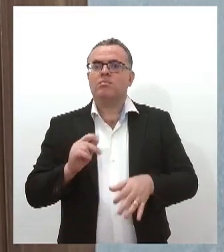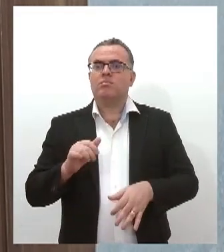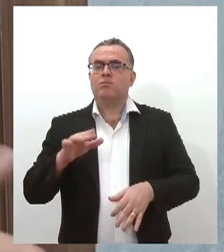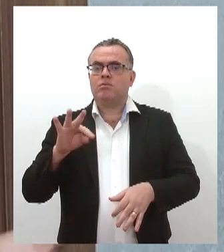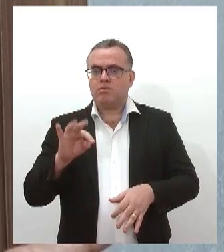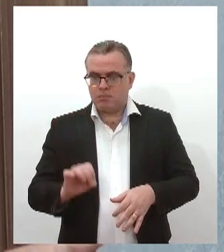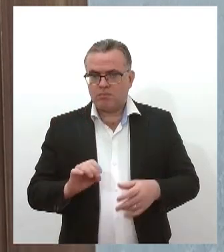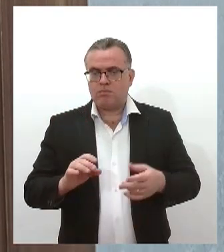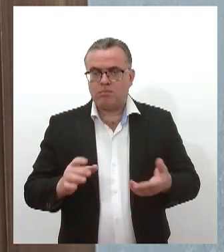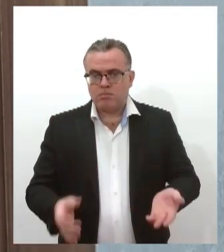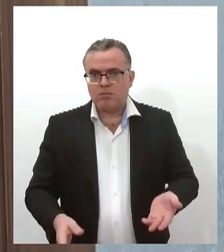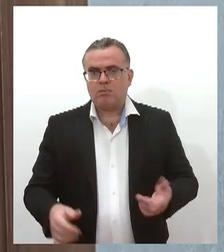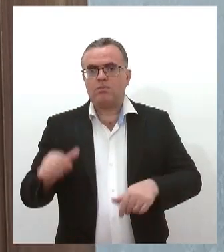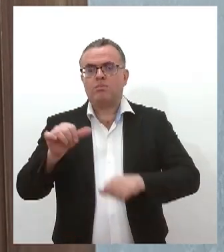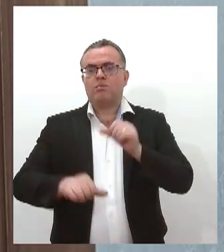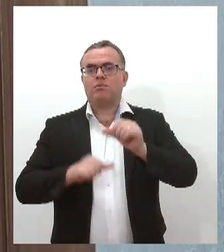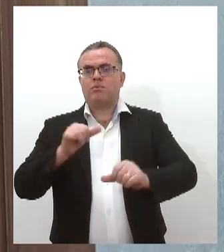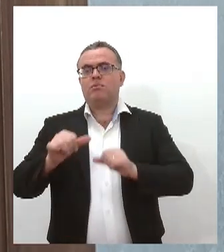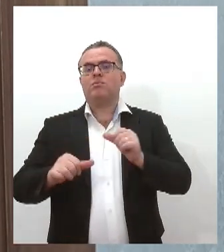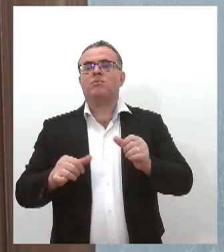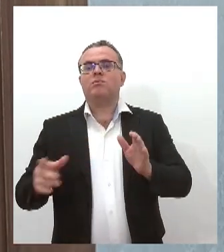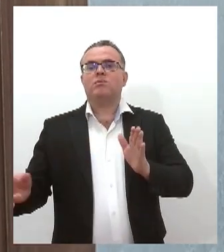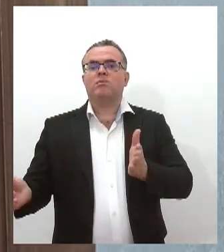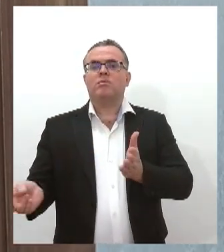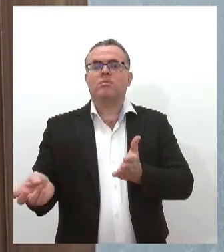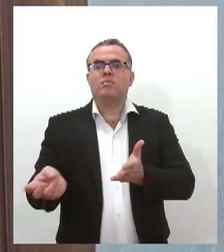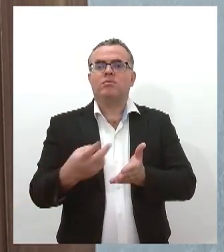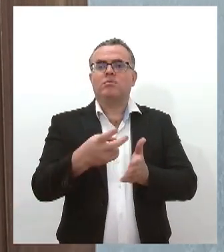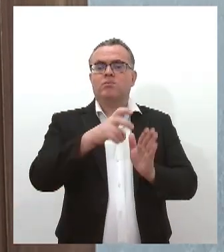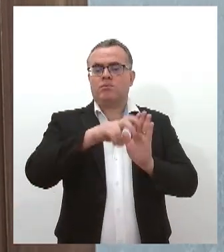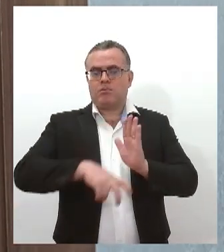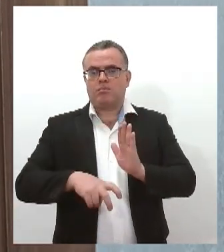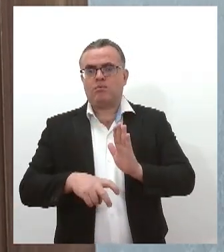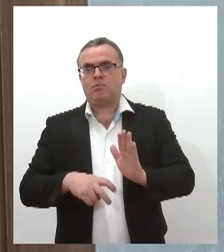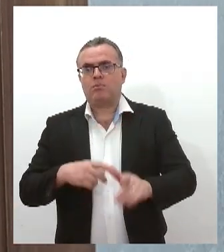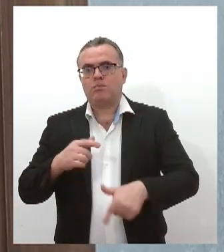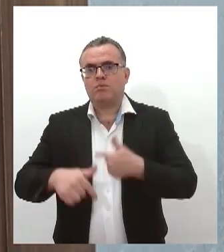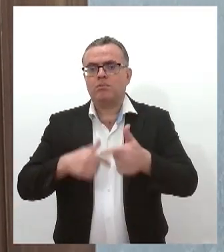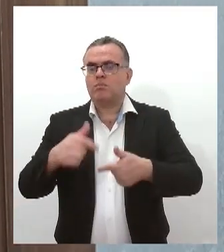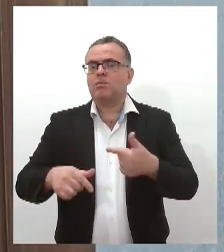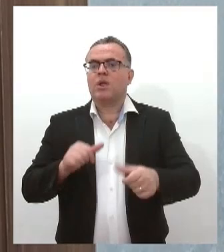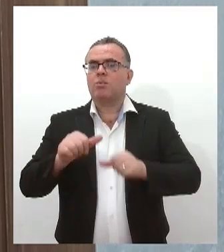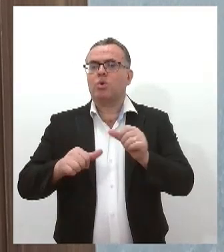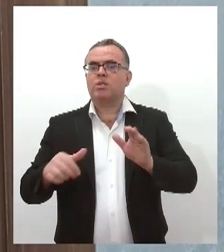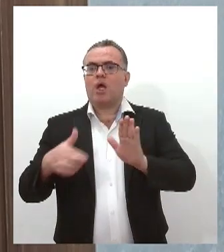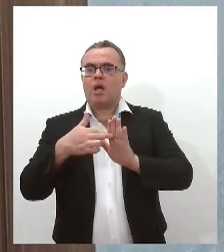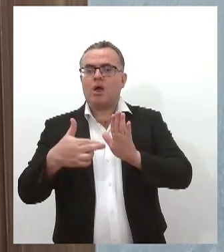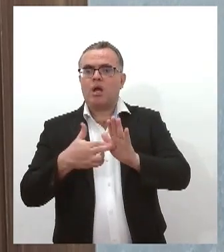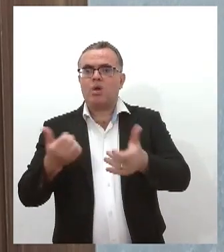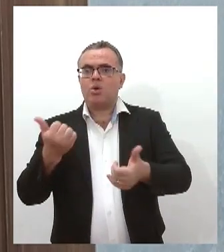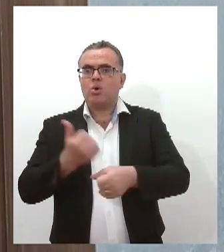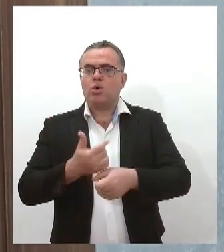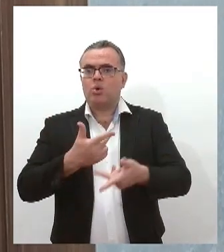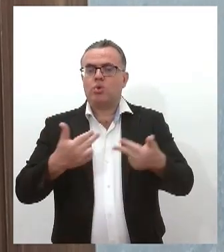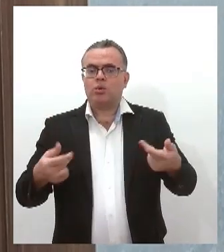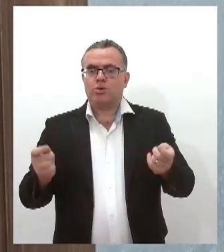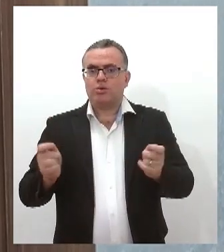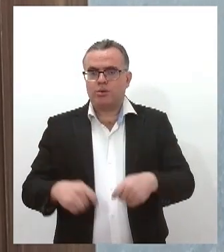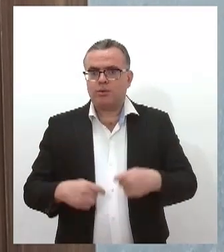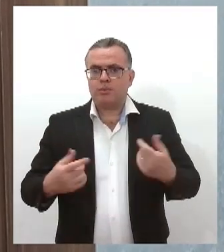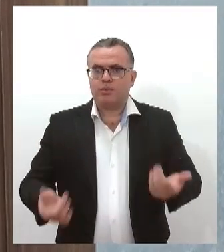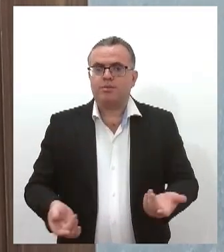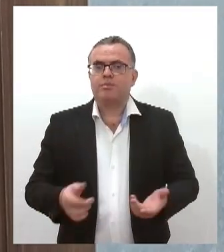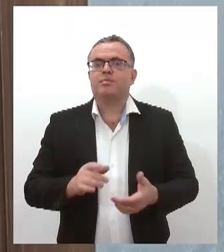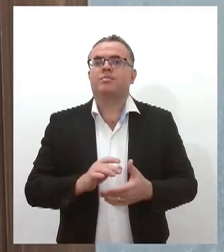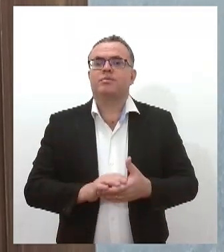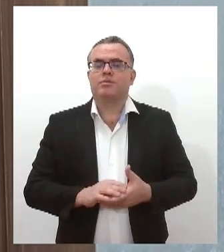que afeta diretamente os municípios. Então, tem muito trabalho pela frente, é uma pauta muito ampla com relação às problemáticas da cidade e fico feliz